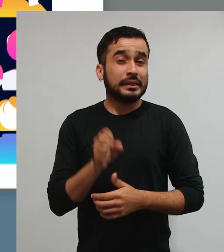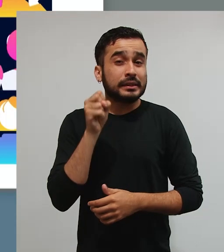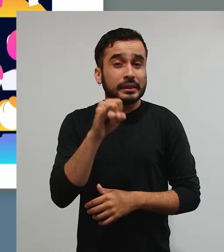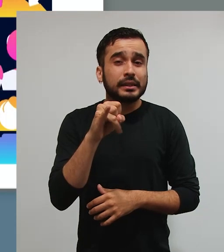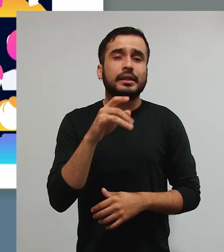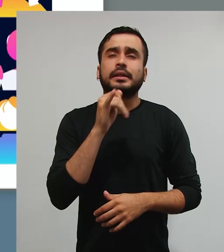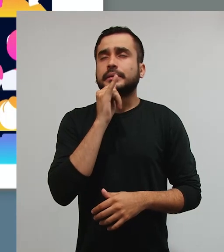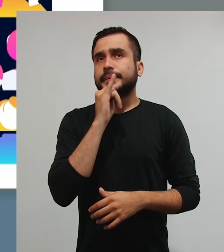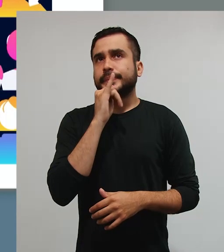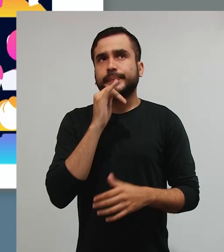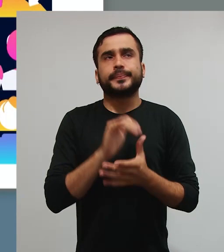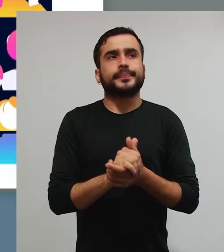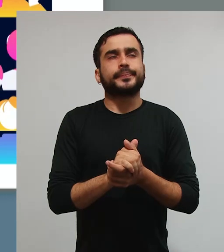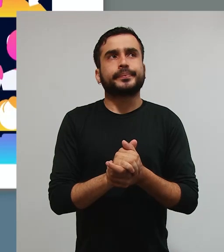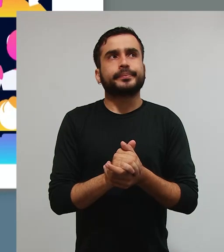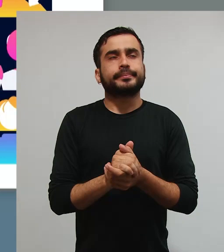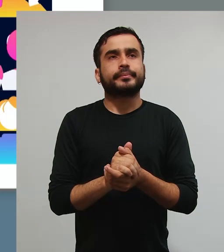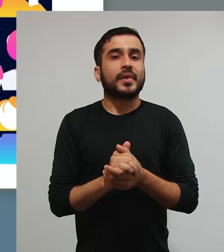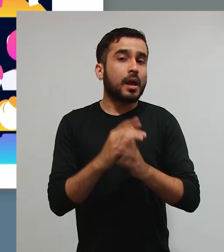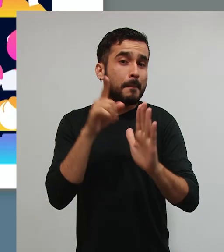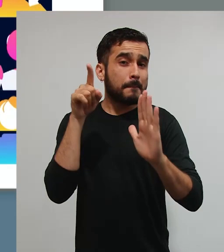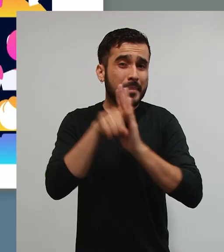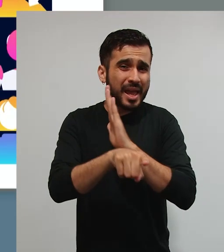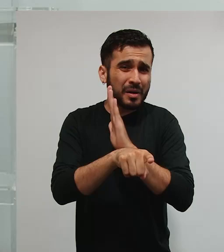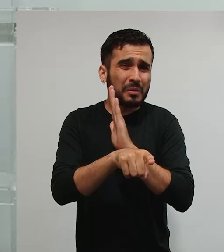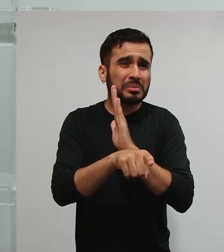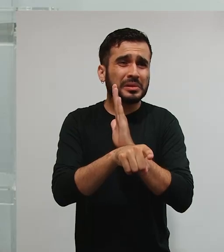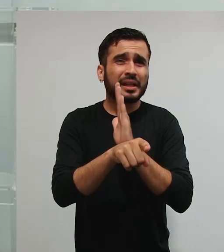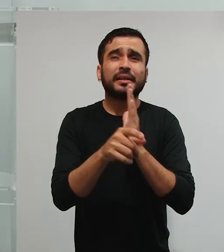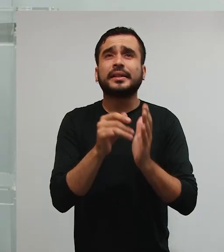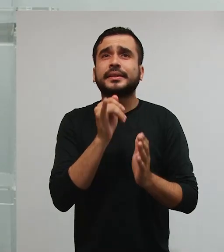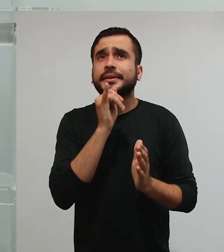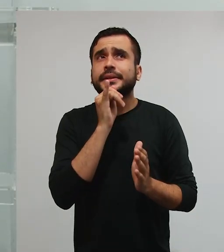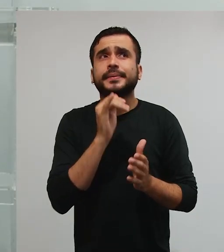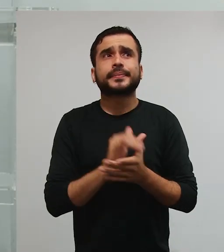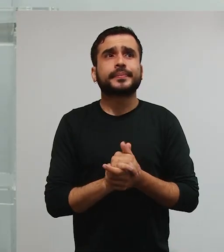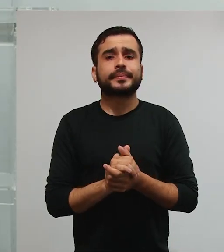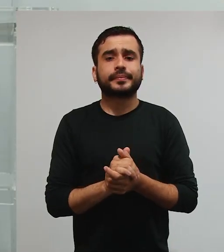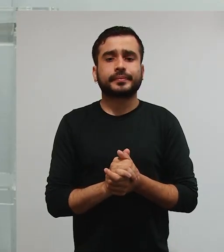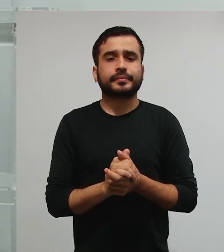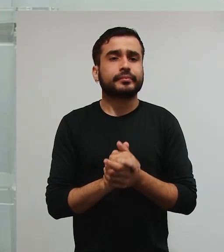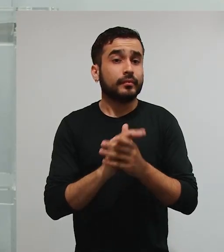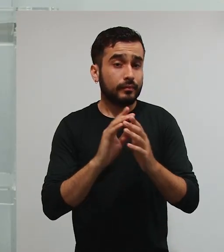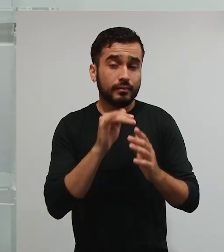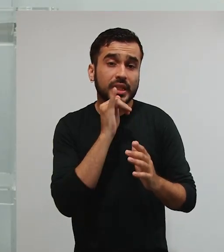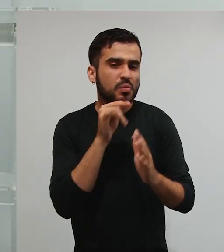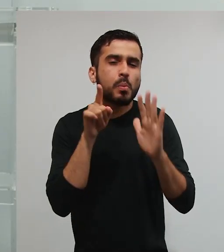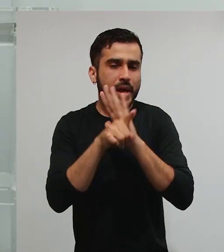utilizar de perguntas muito fechadas, do tipo, a